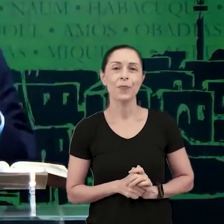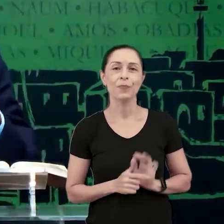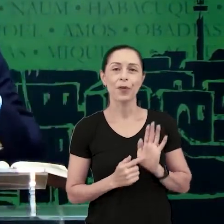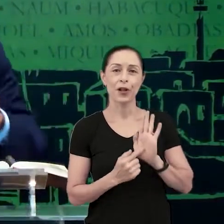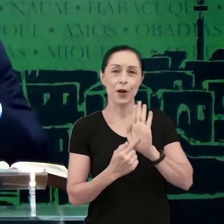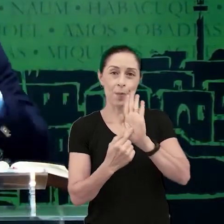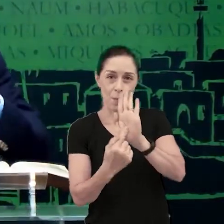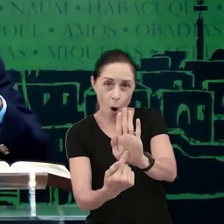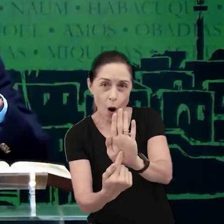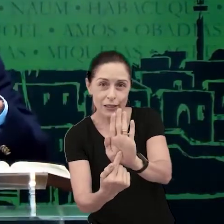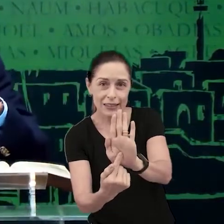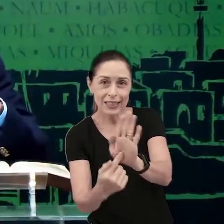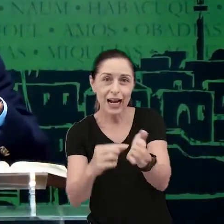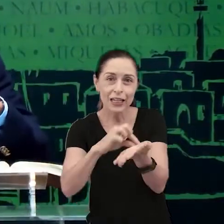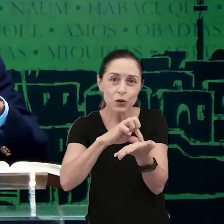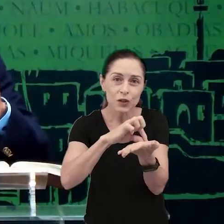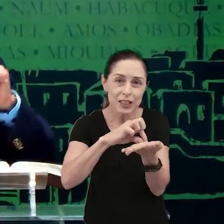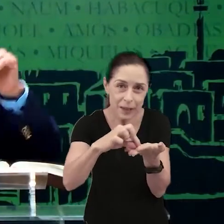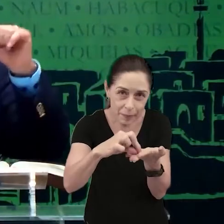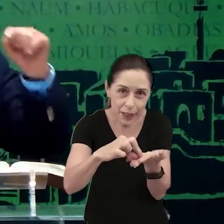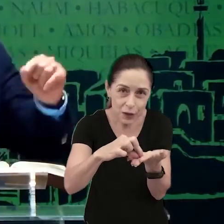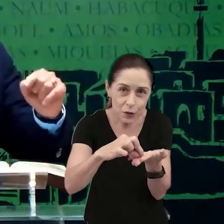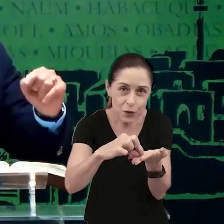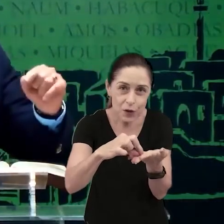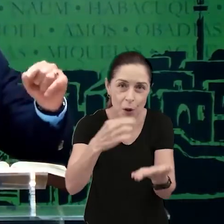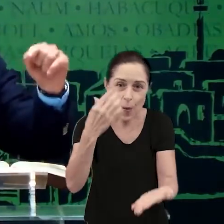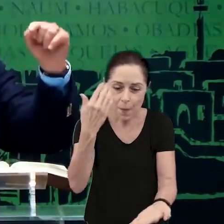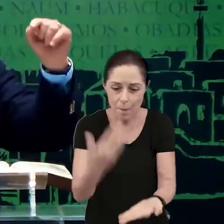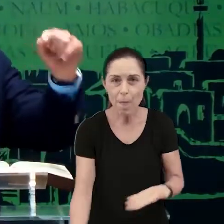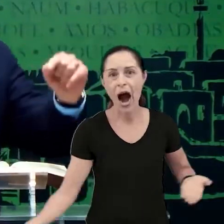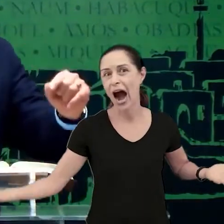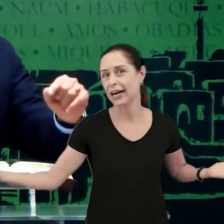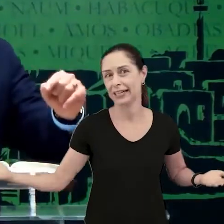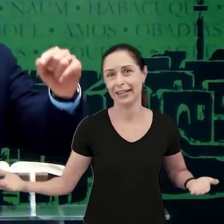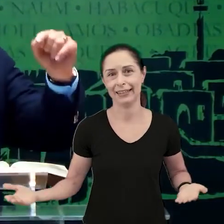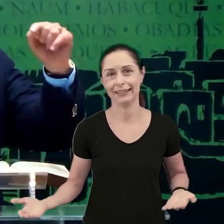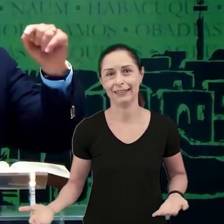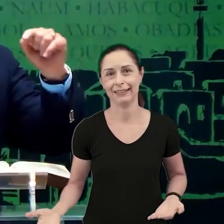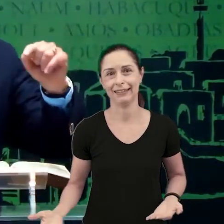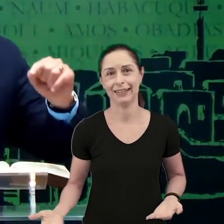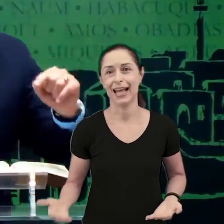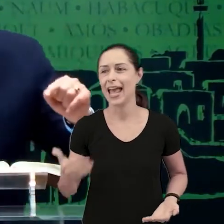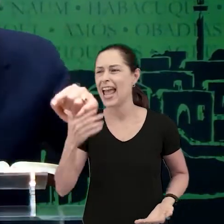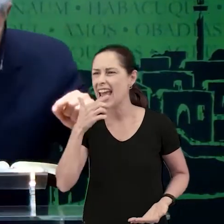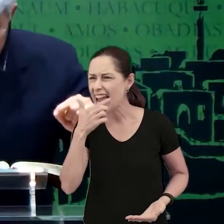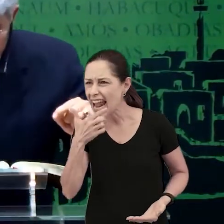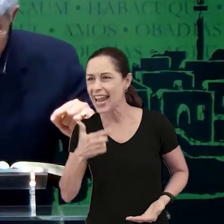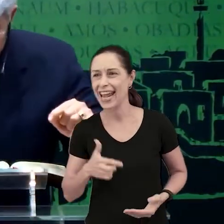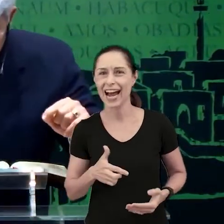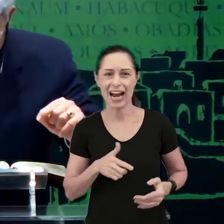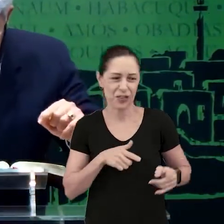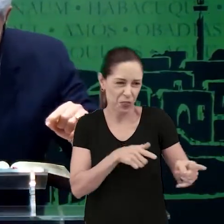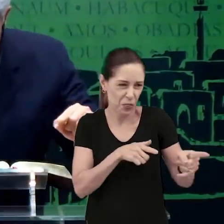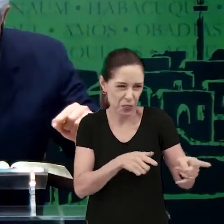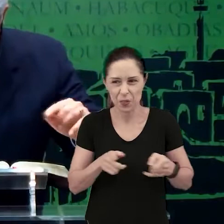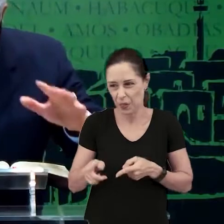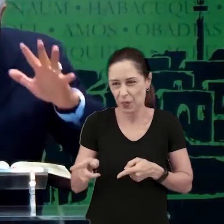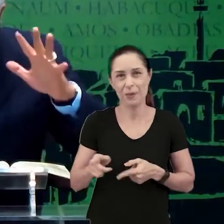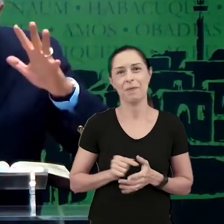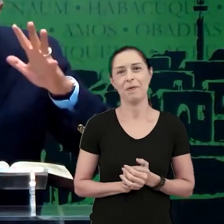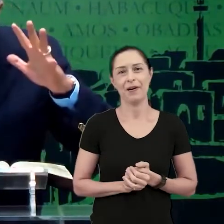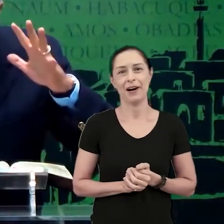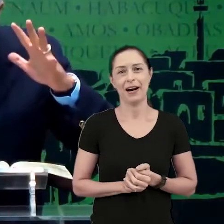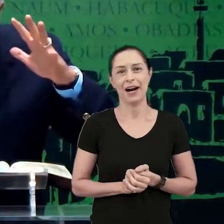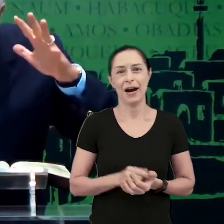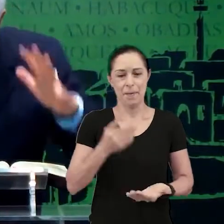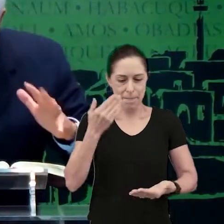dos inimigos de Deus. Aqueles que oprimiram, aqueles que zombaram, aqueles que escarneceram, diz ele, essas nações